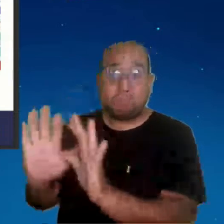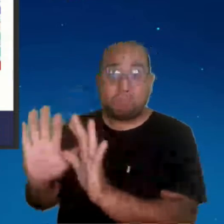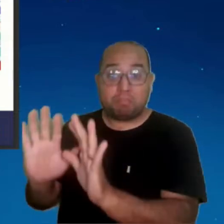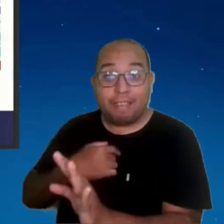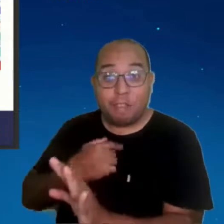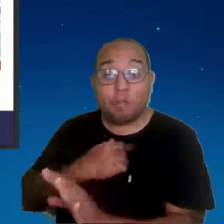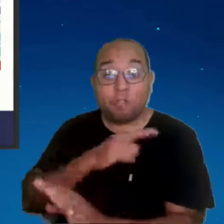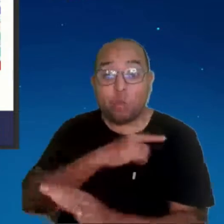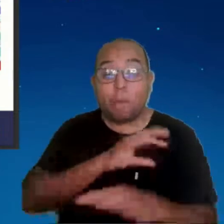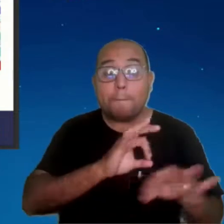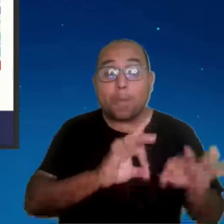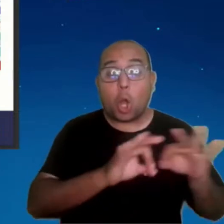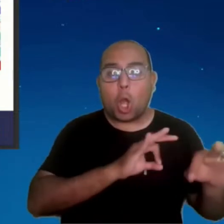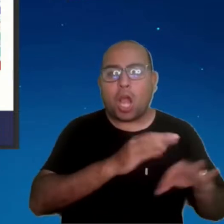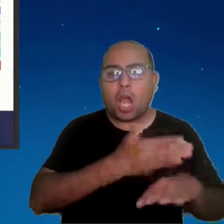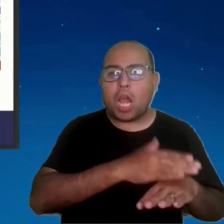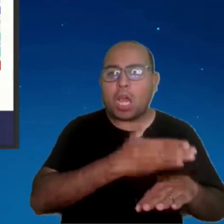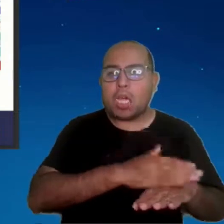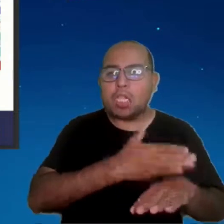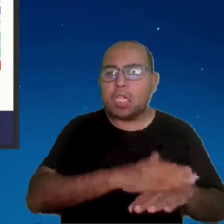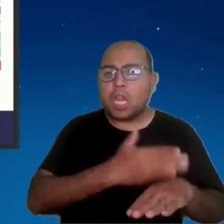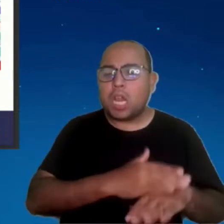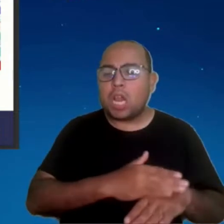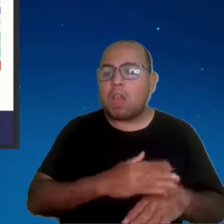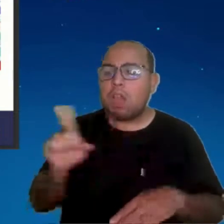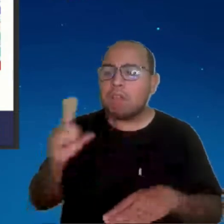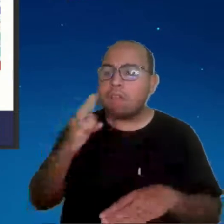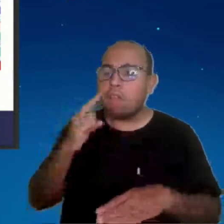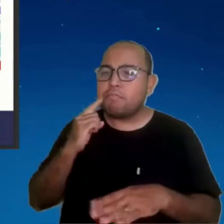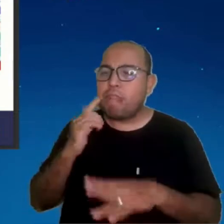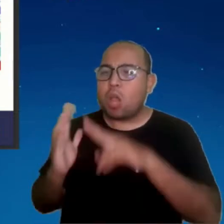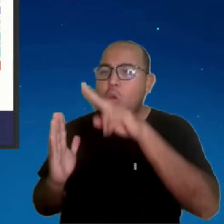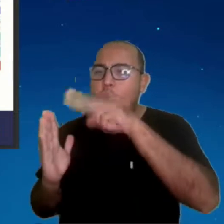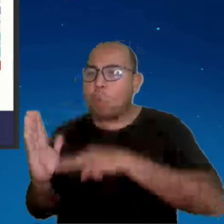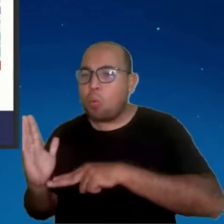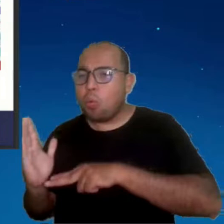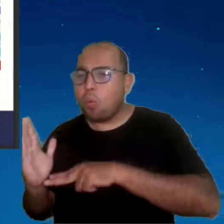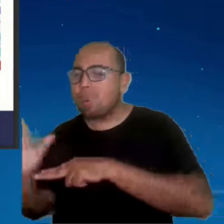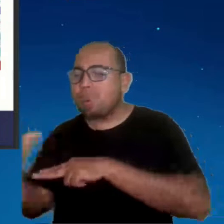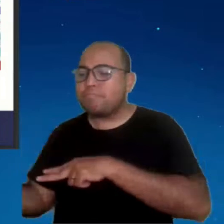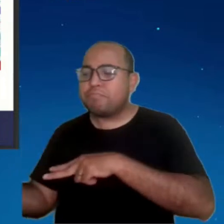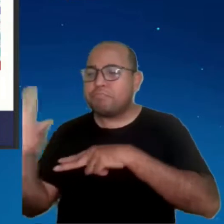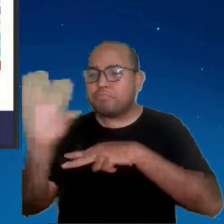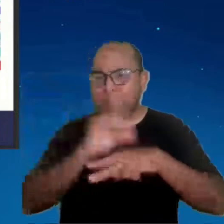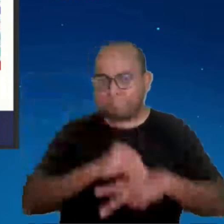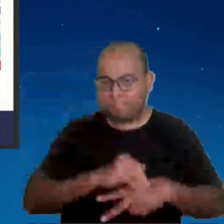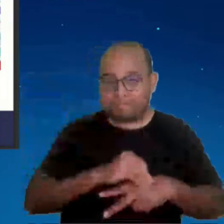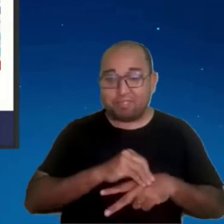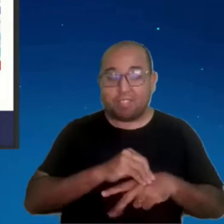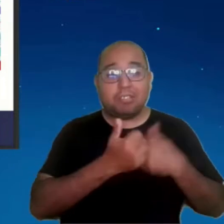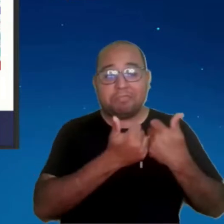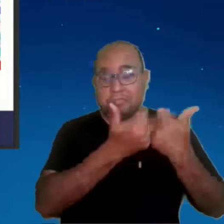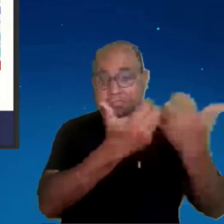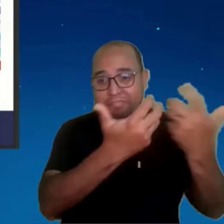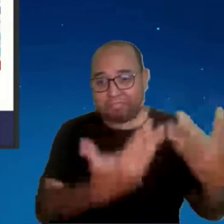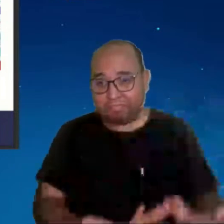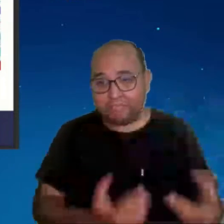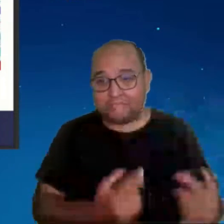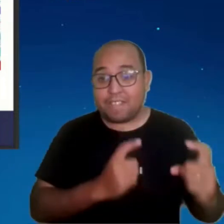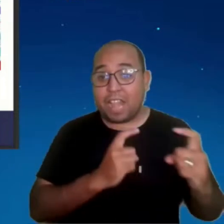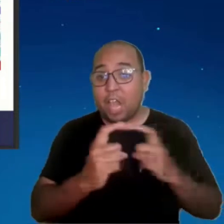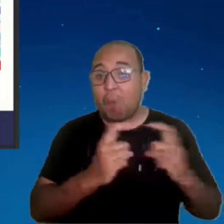e eu fiz um varejês da cultura que ele trouxe pela literatura de fazer reuniões de